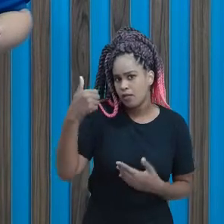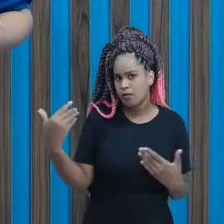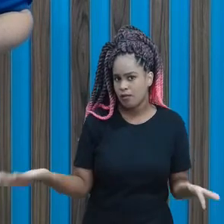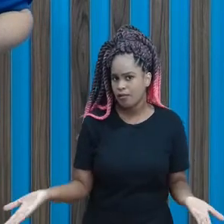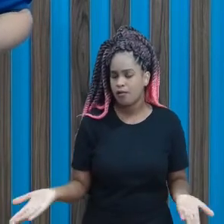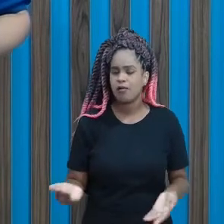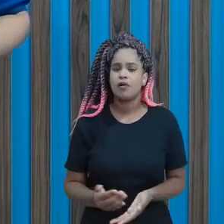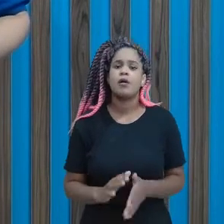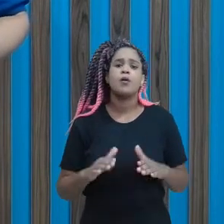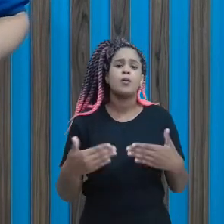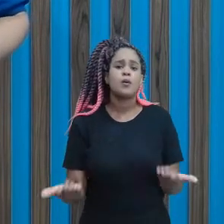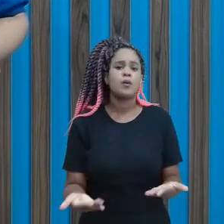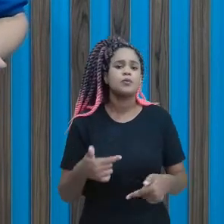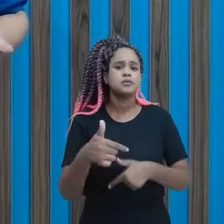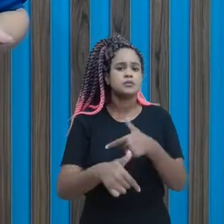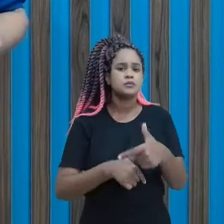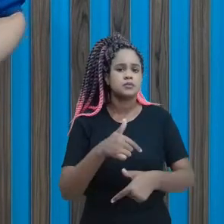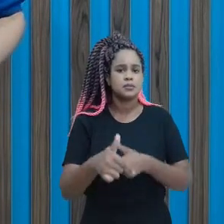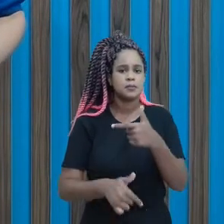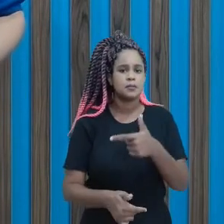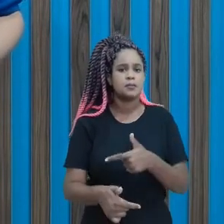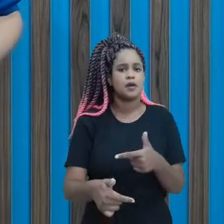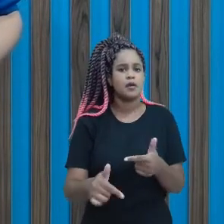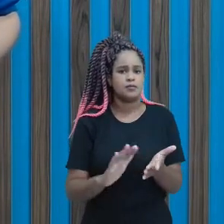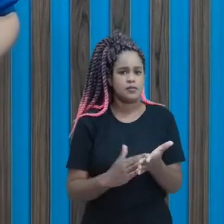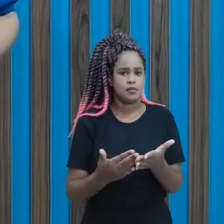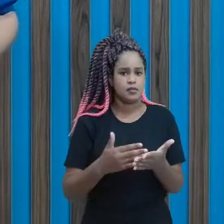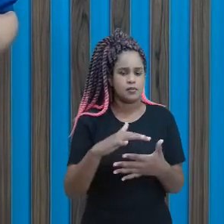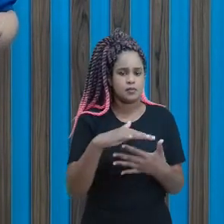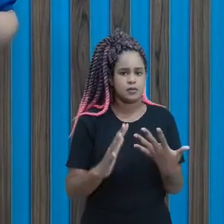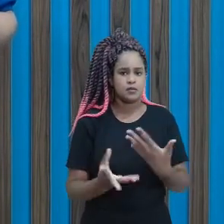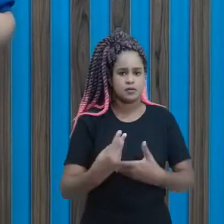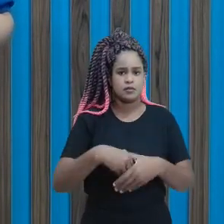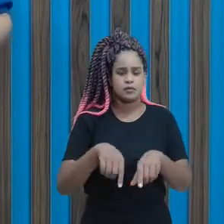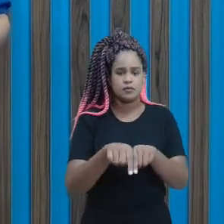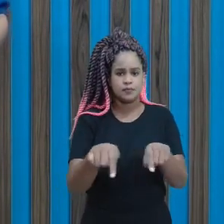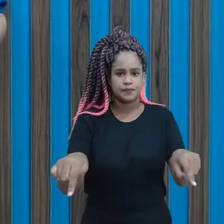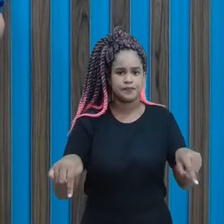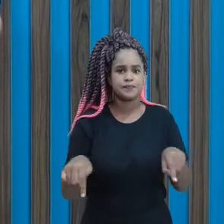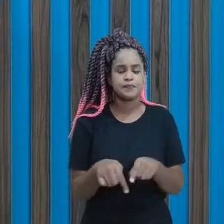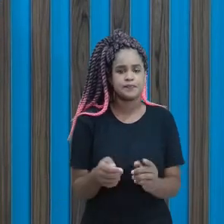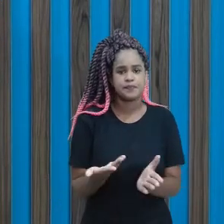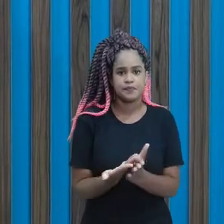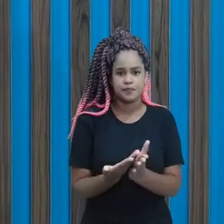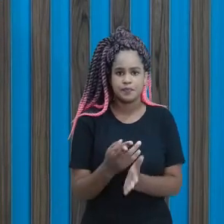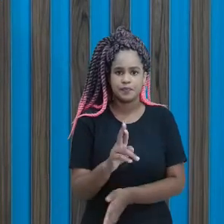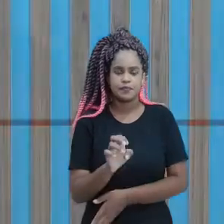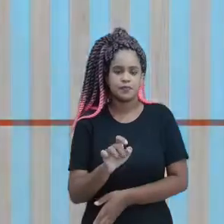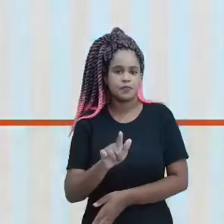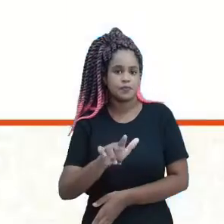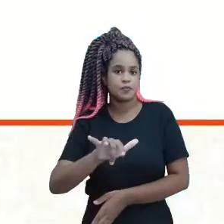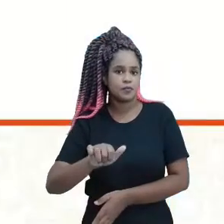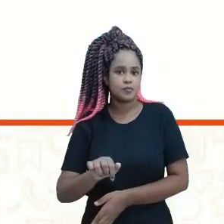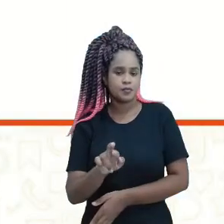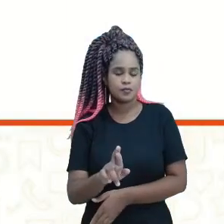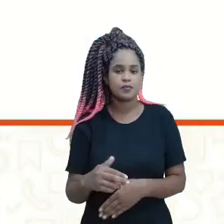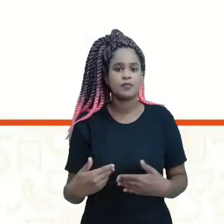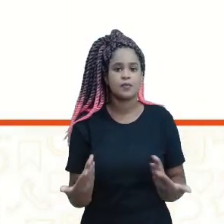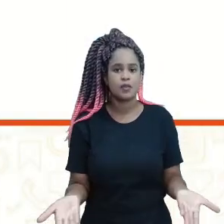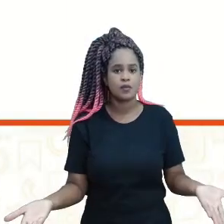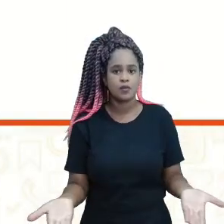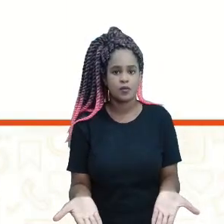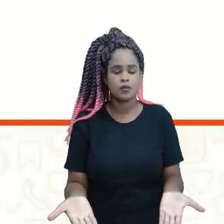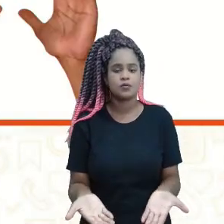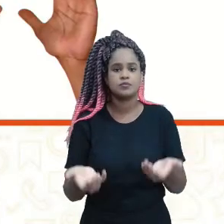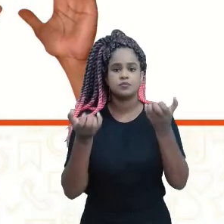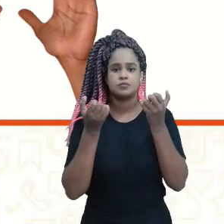seria o trabalho do intérprete na sala regular? E a gente vai começar hoje falando um pouquinho, não é,